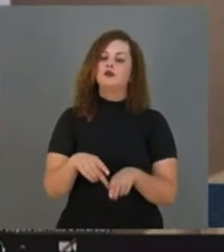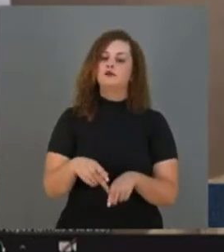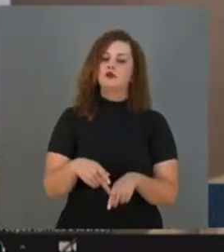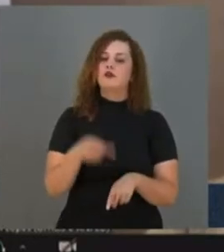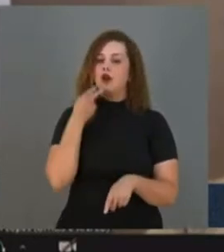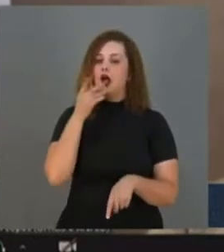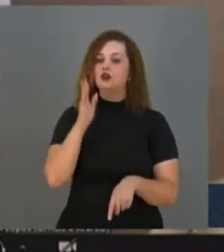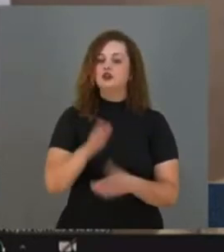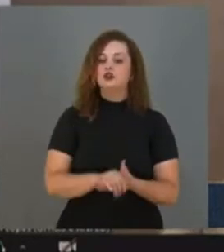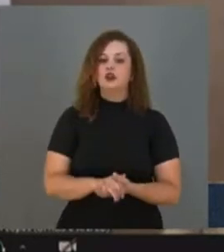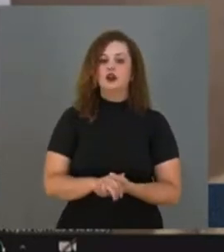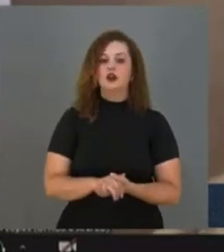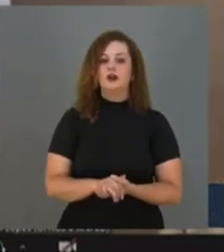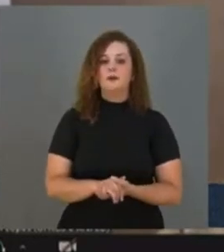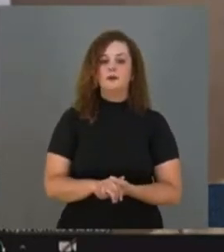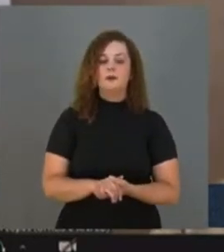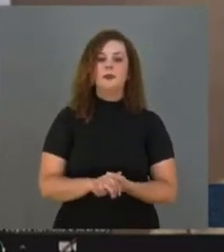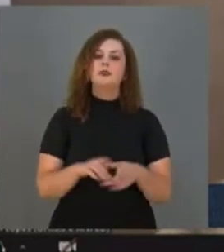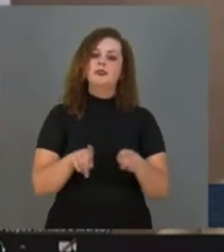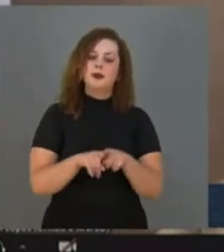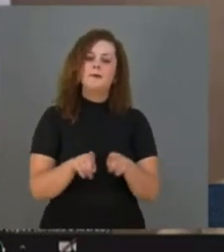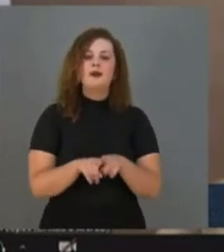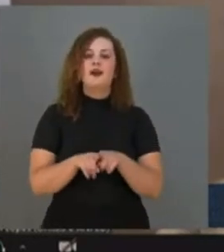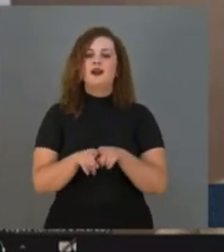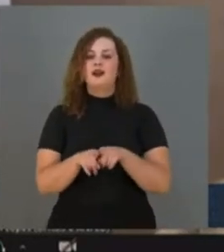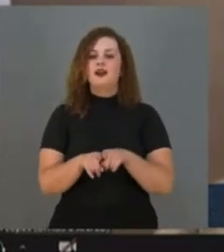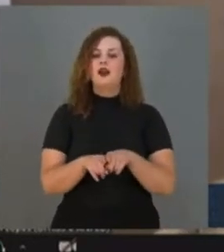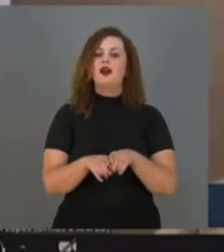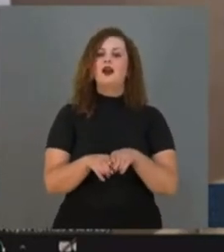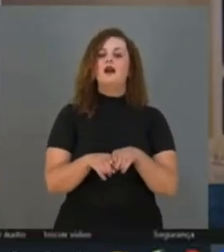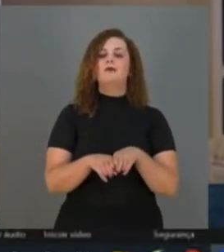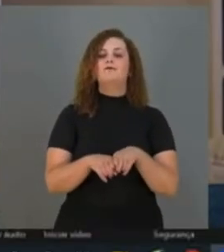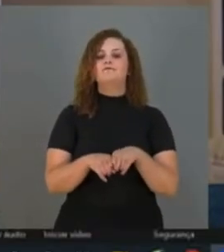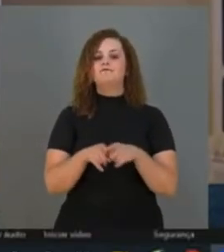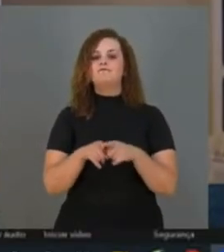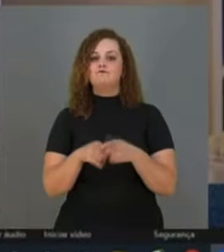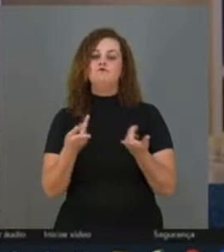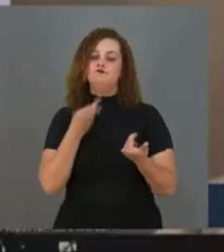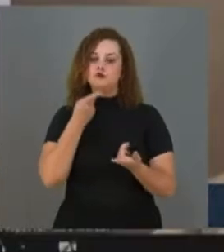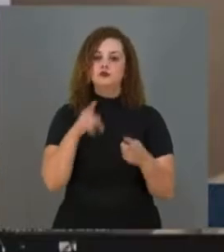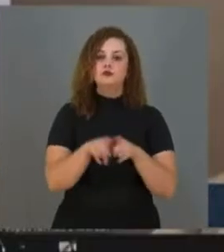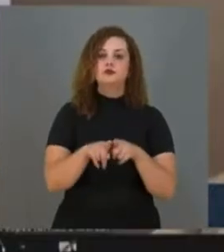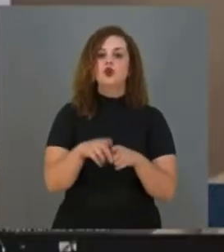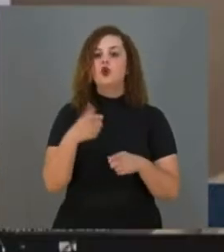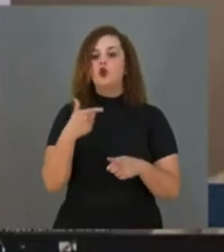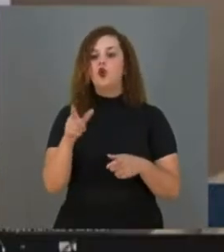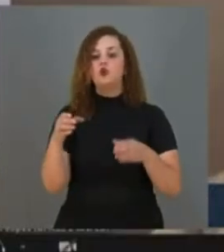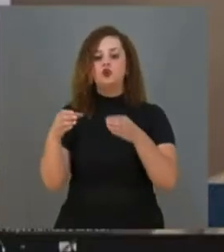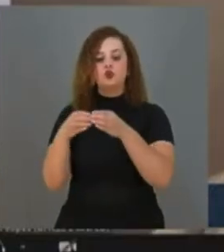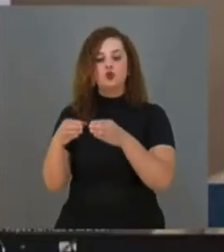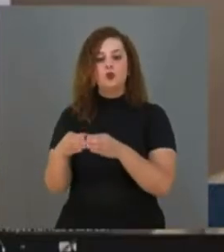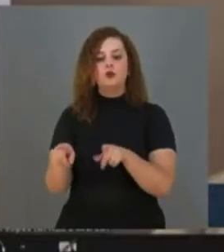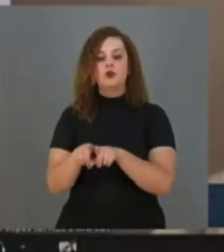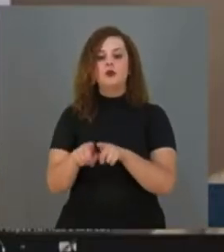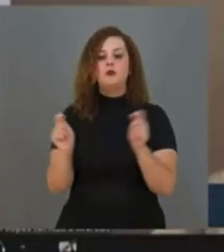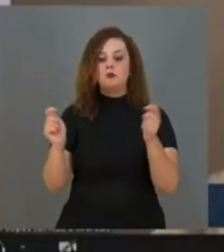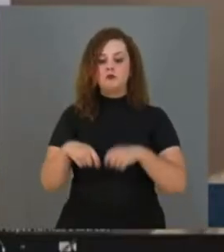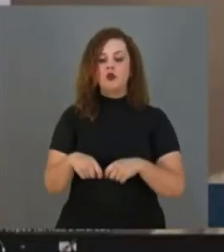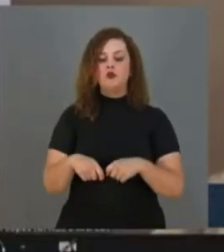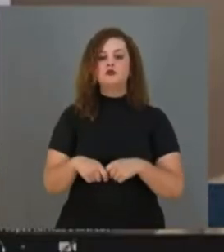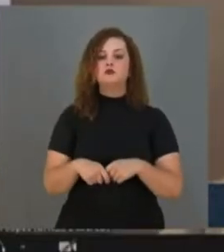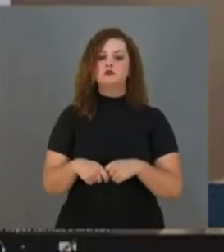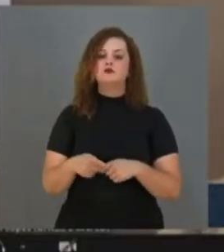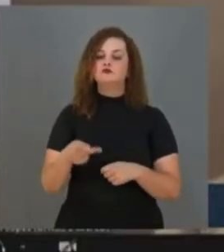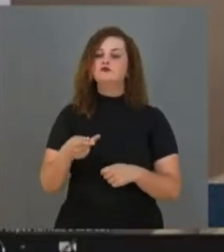para compor, fica também a indicação de que outros grupos, outros GTs da Amped possam também trazer a sua